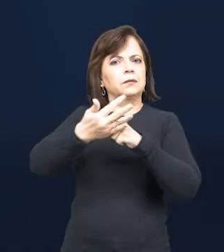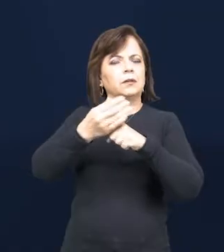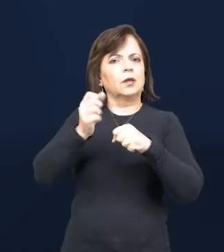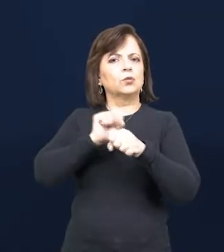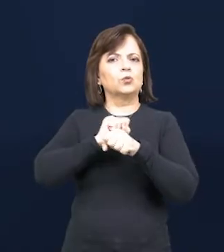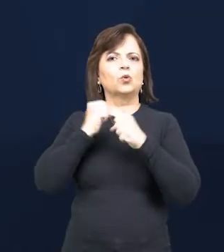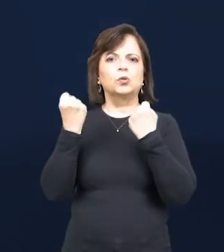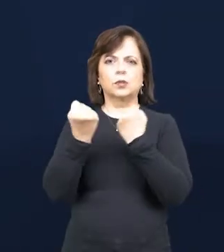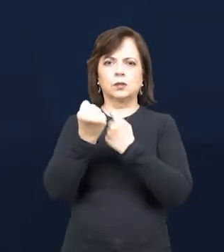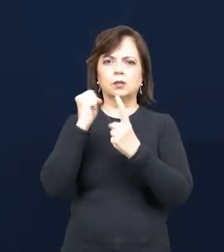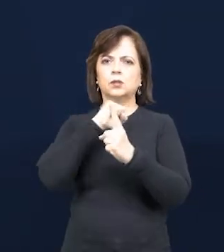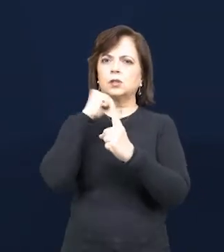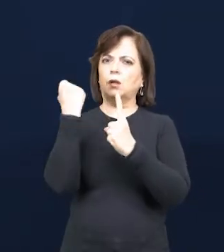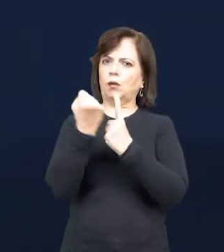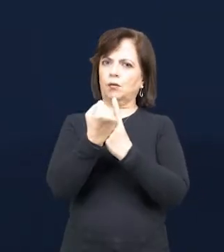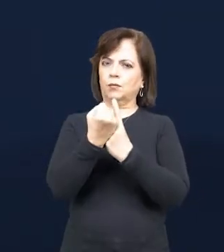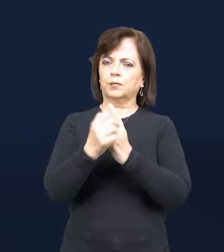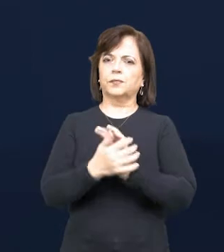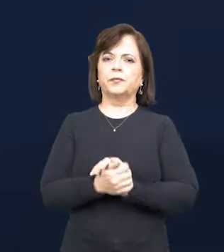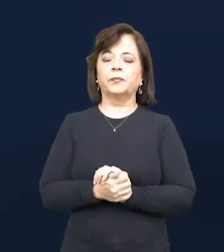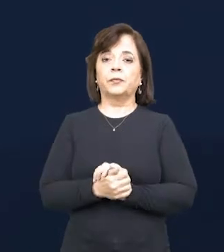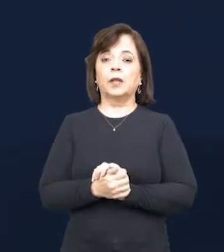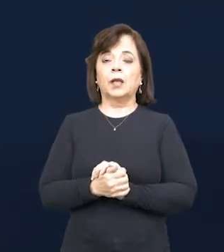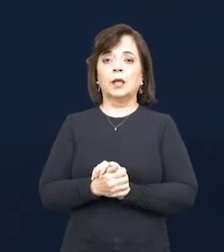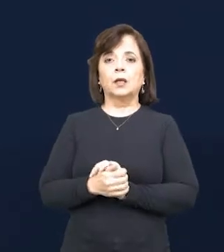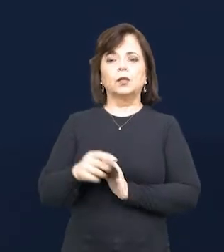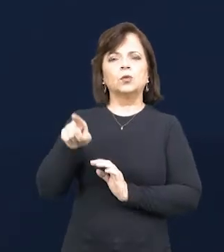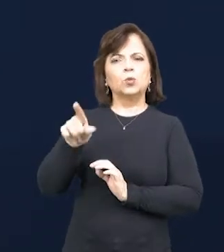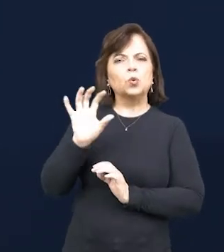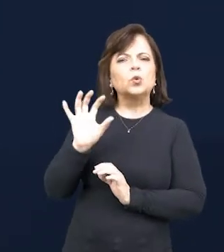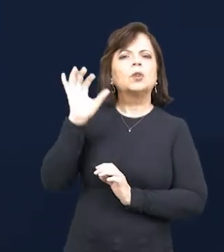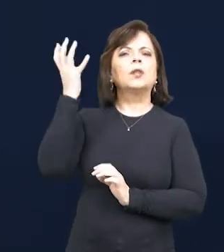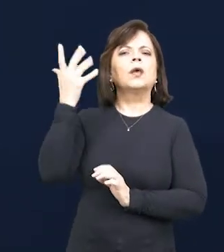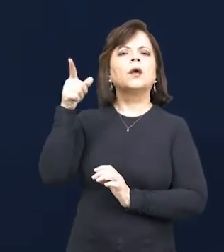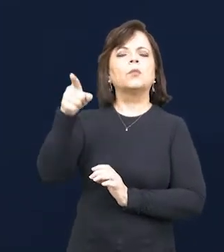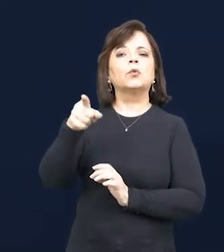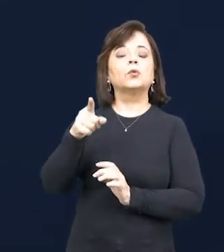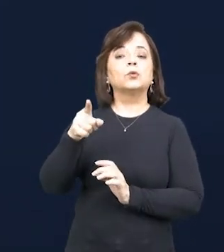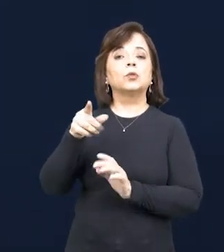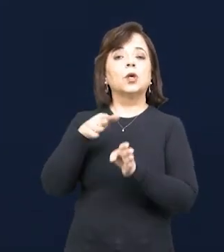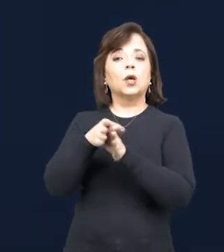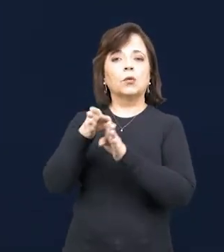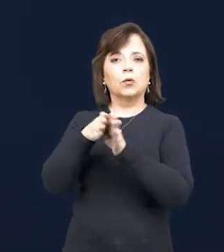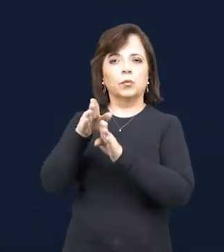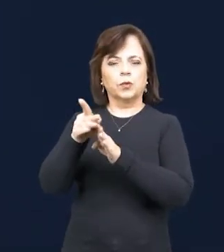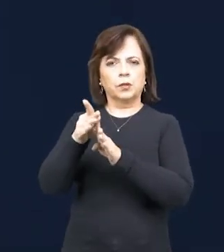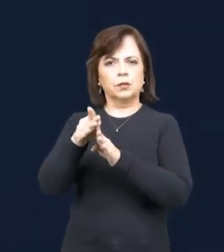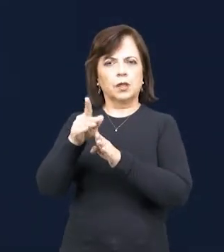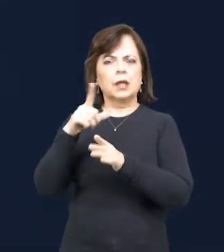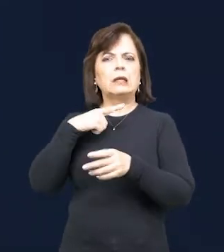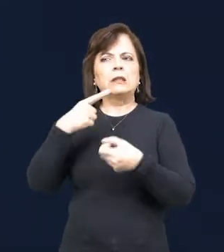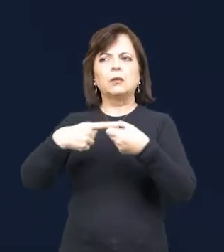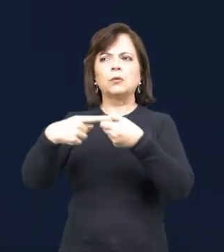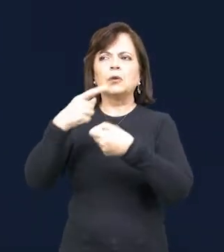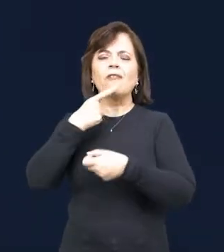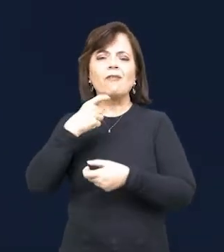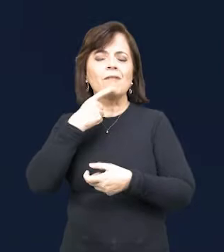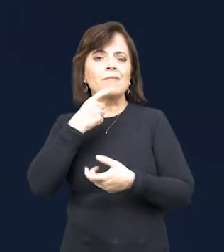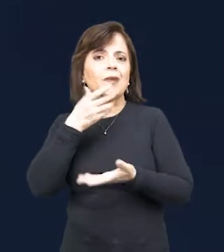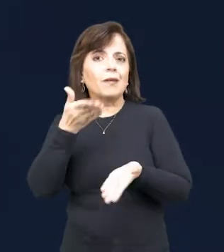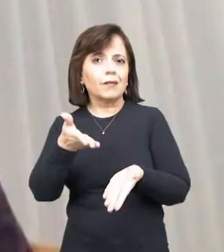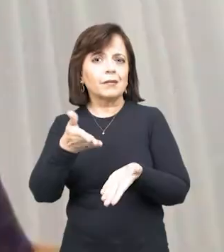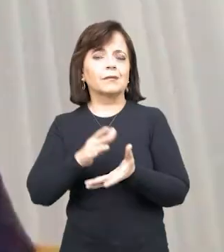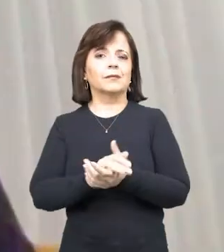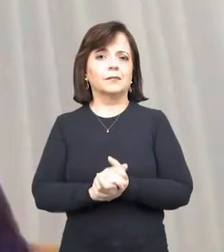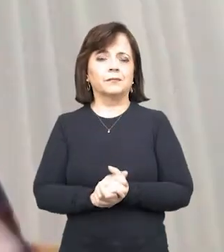restrição social. À época da emissão da recomendação, os municípios da Baixada Fluminense estavam em bandeira